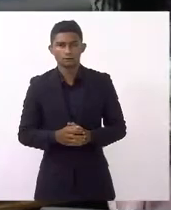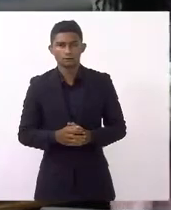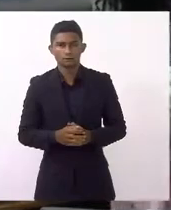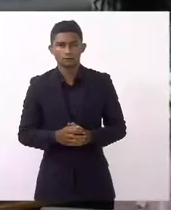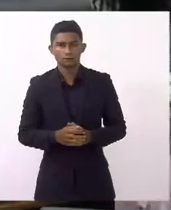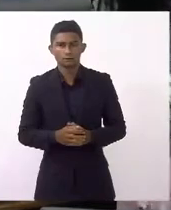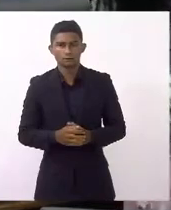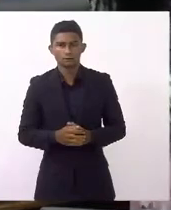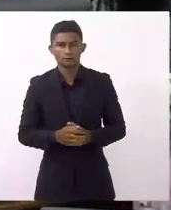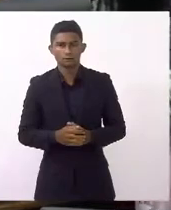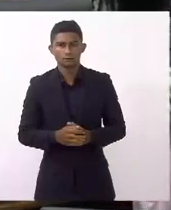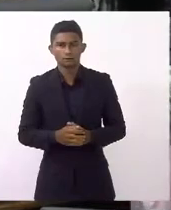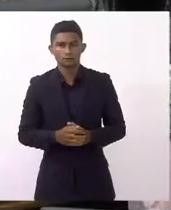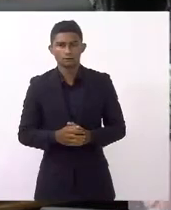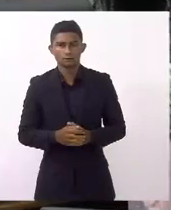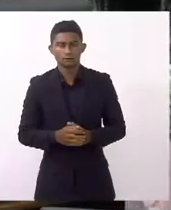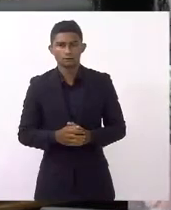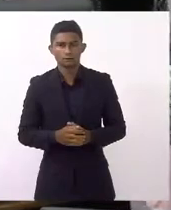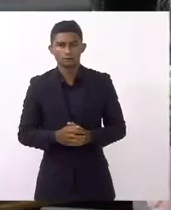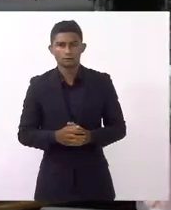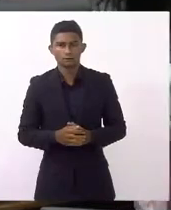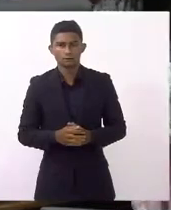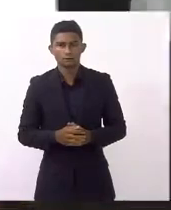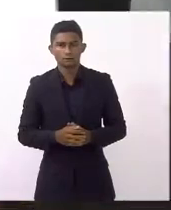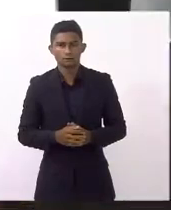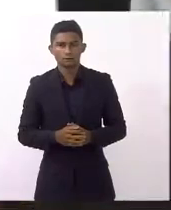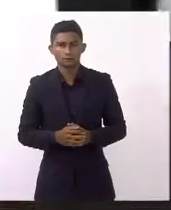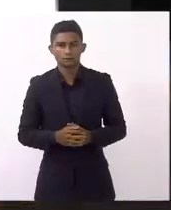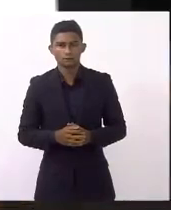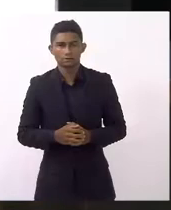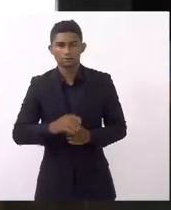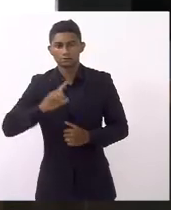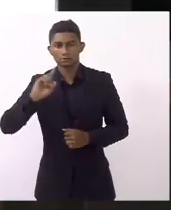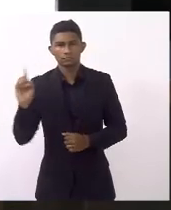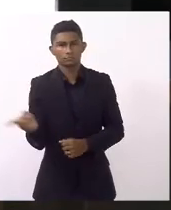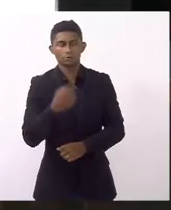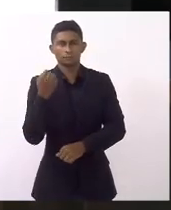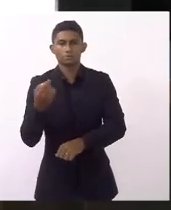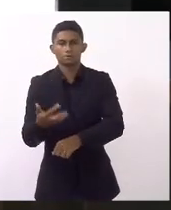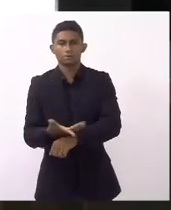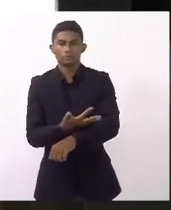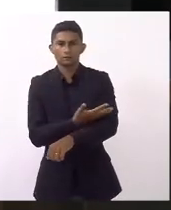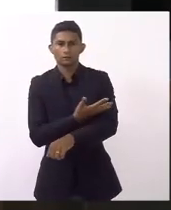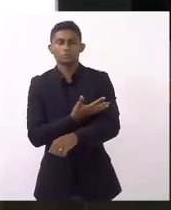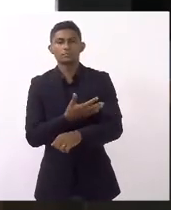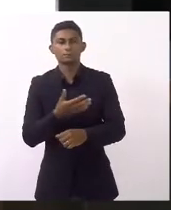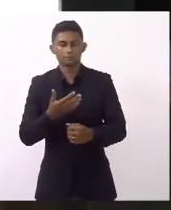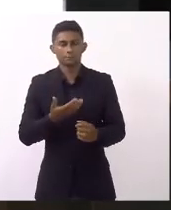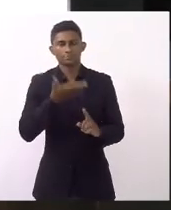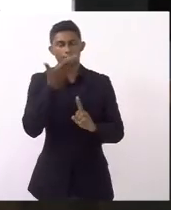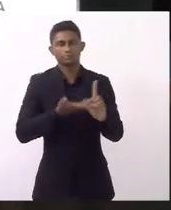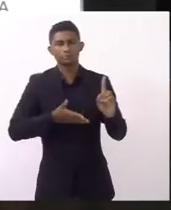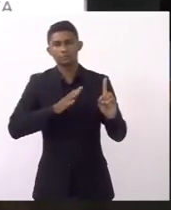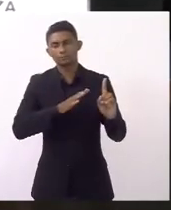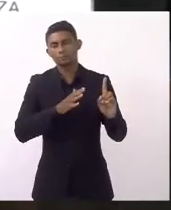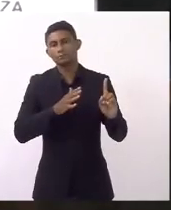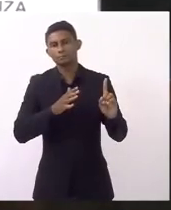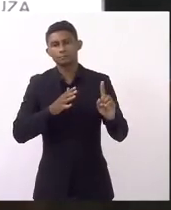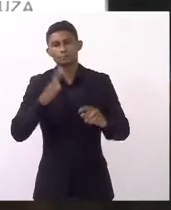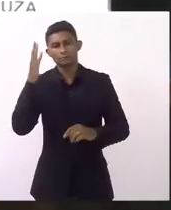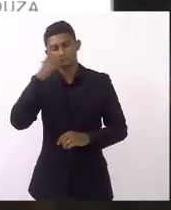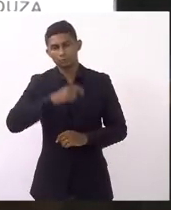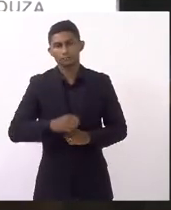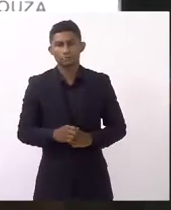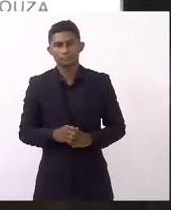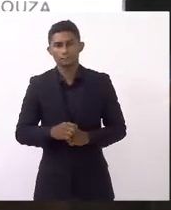e não tem como ou não nos emocionar com essa homenagem tão linda né